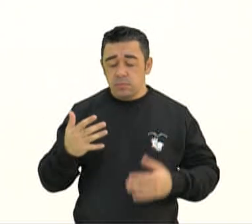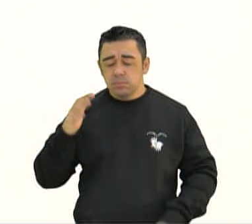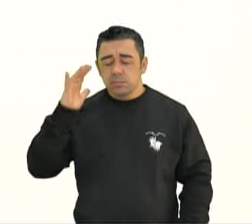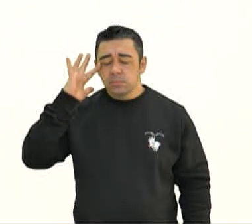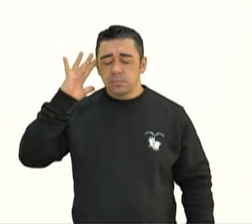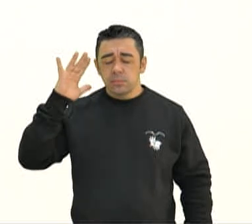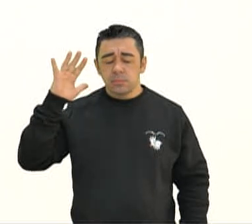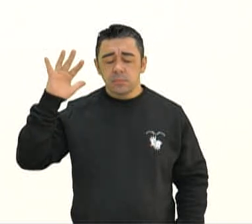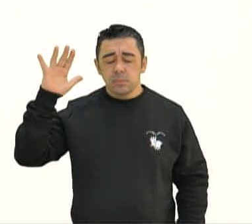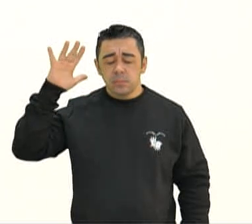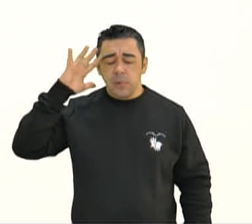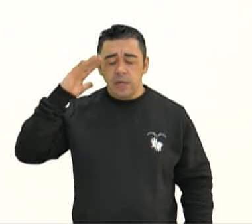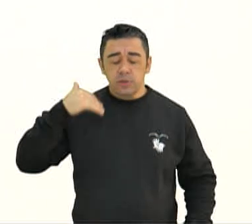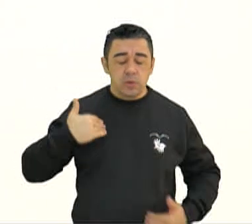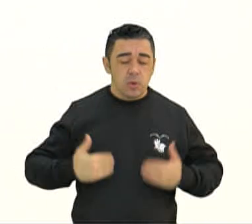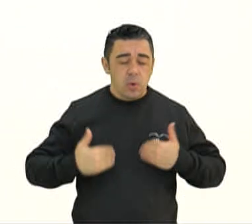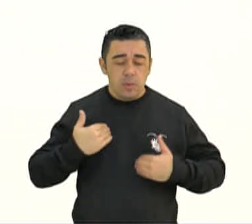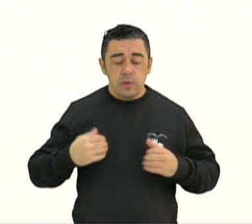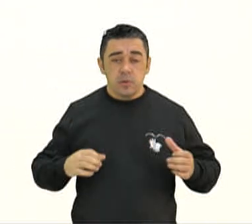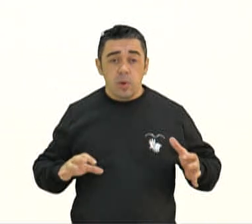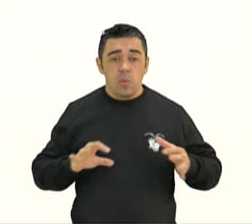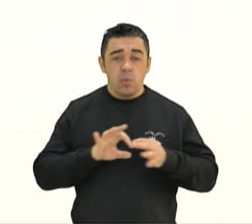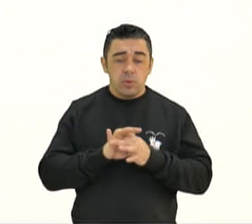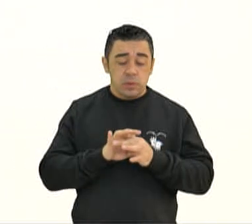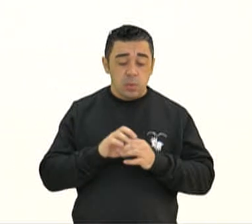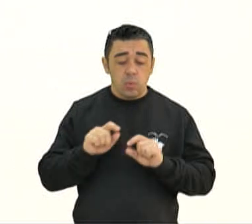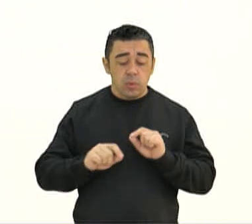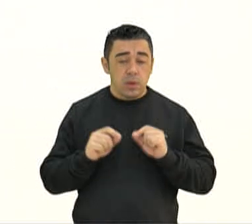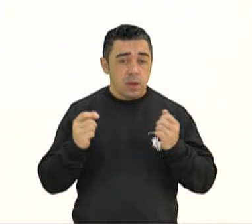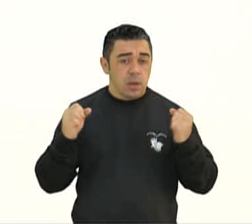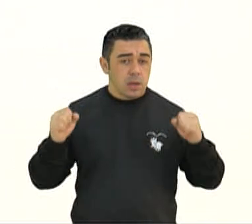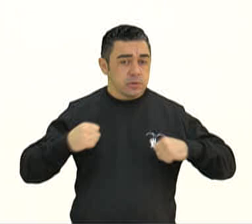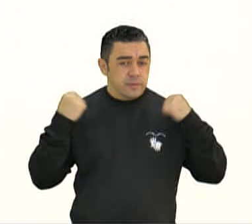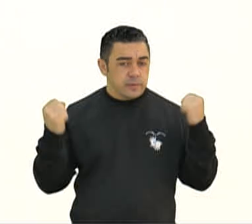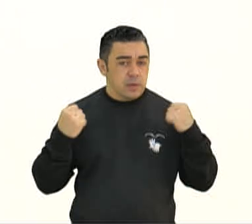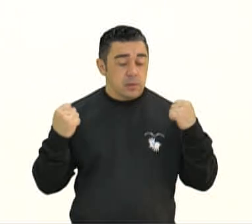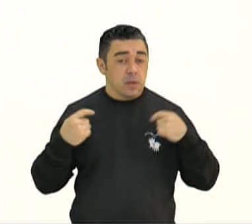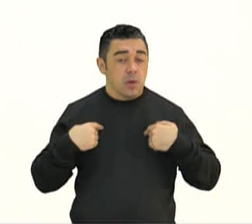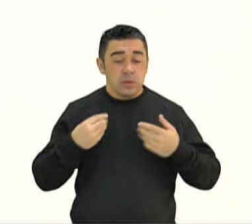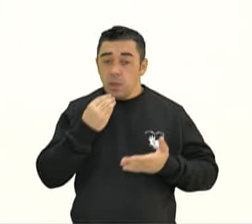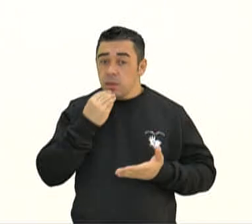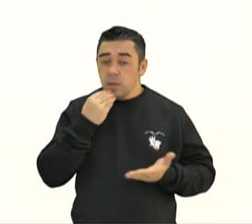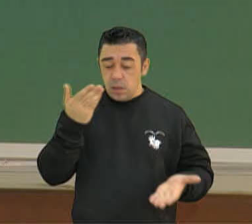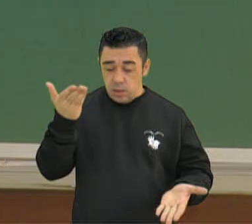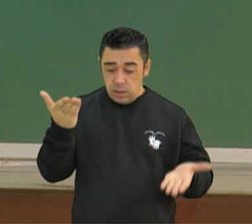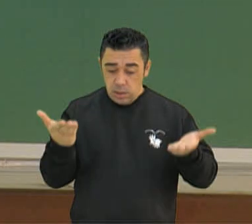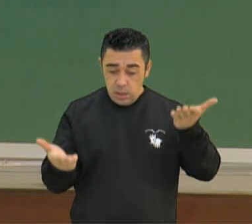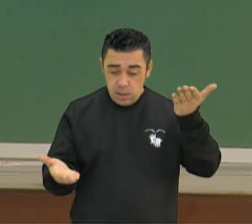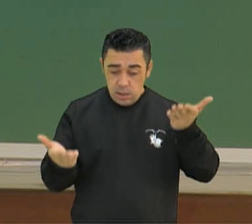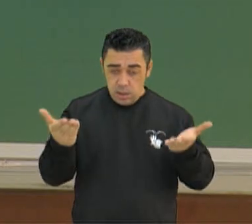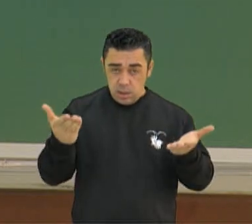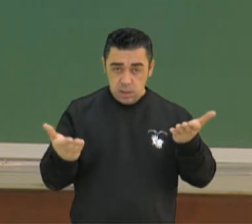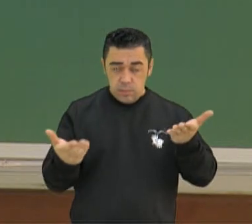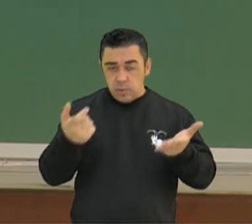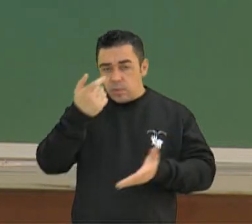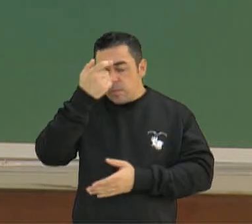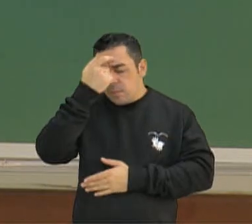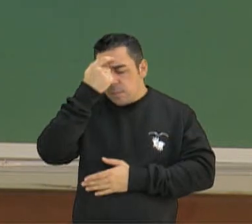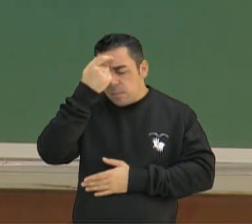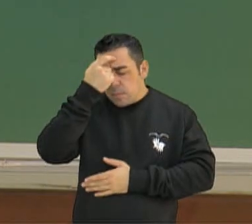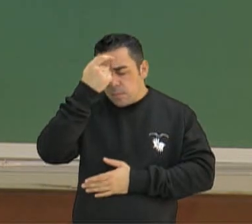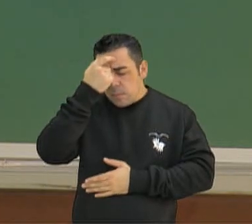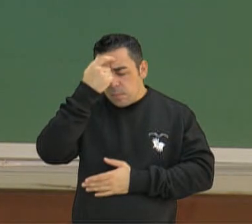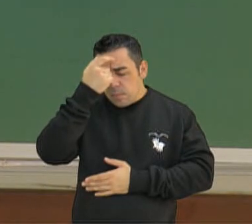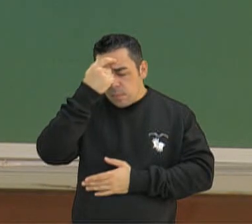corporal e atividade física, que é o equilíbrio. Então, o equilíbrio mental e físico é muito